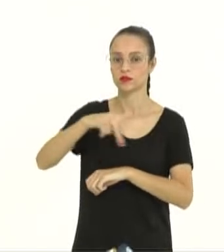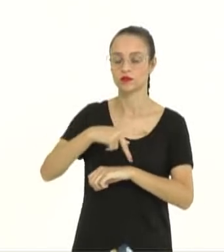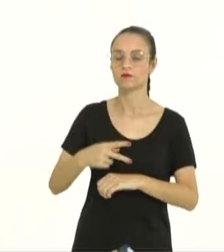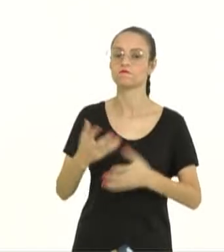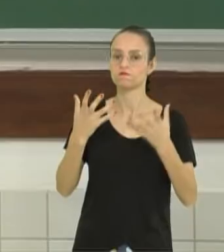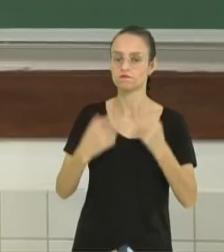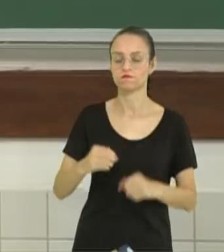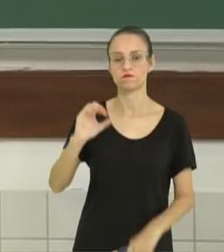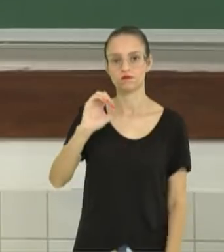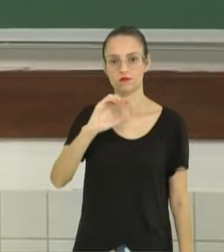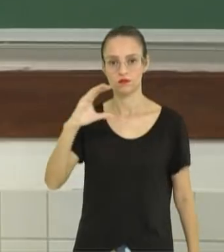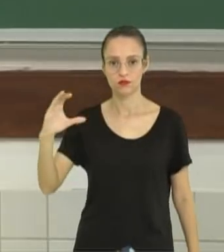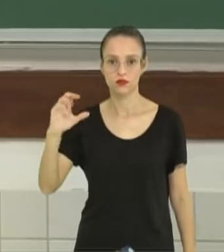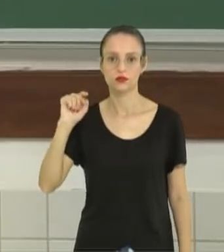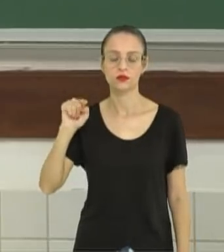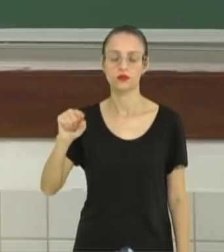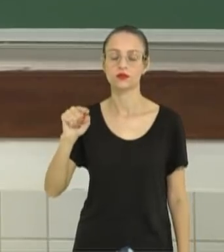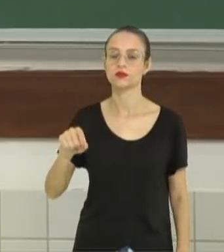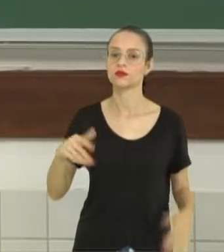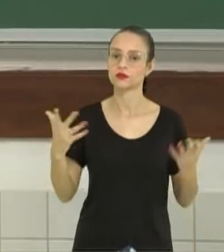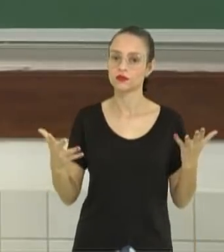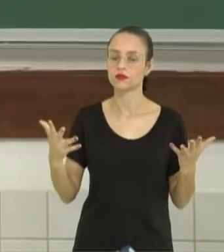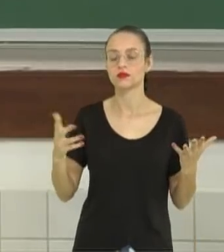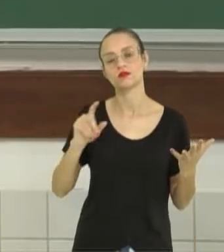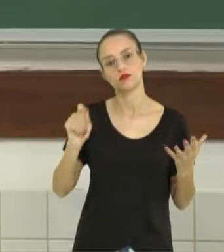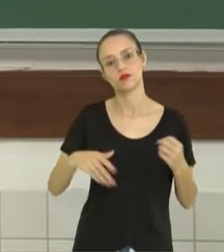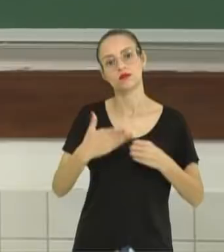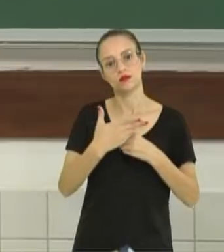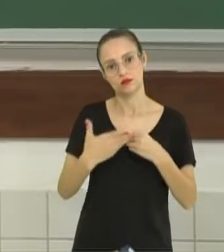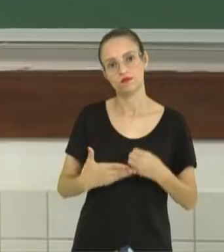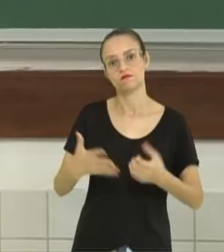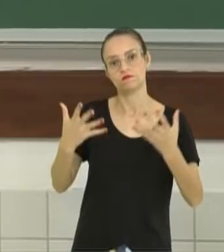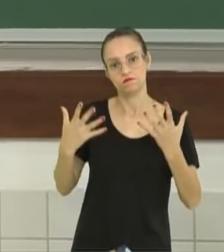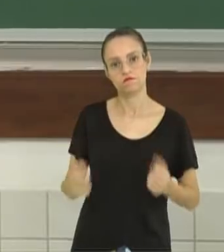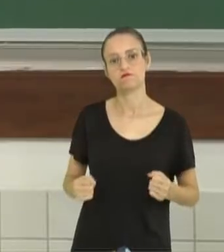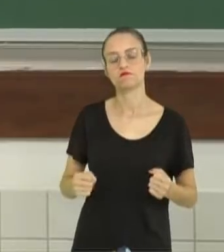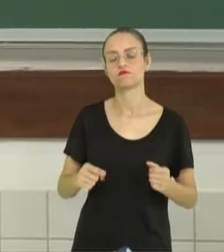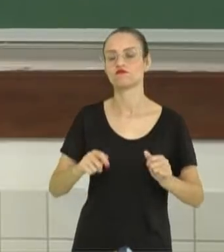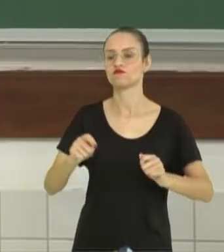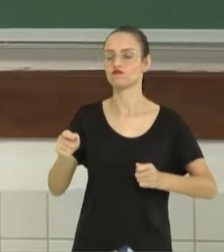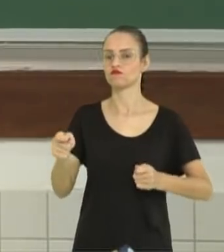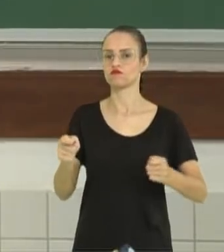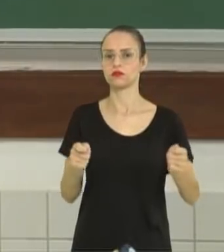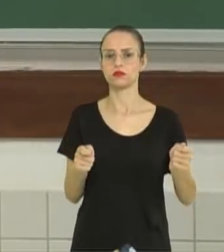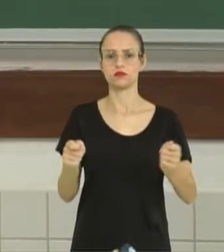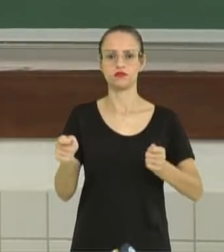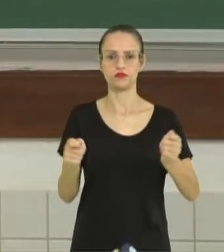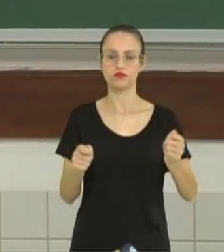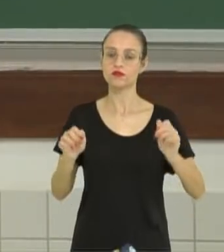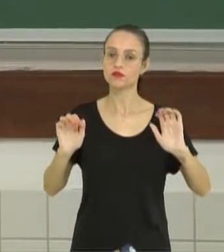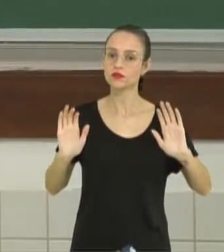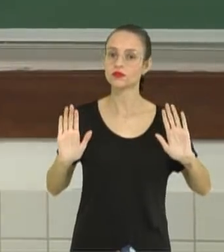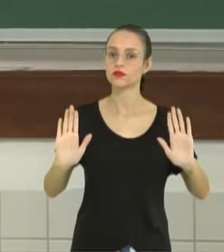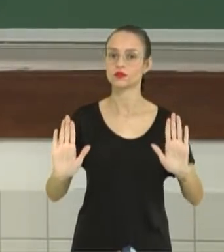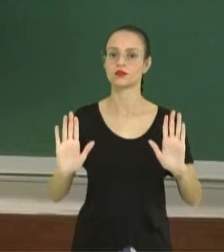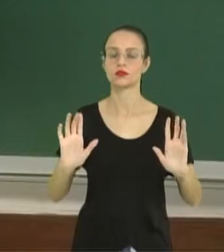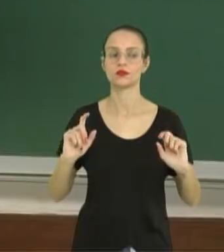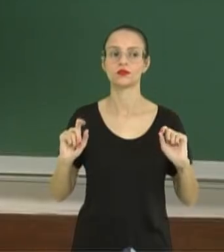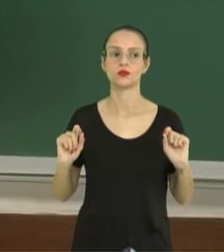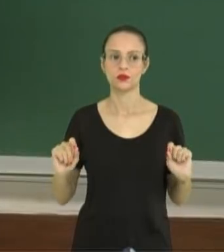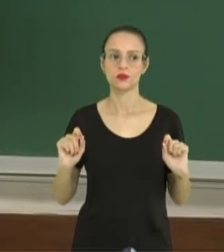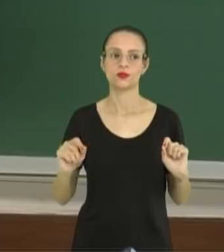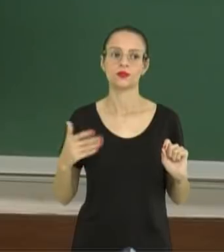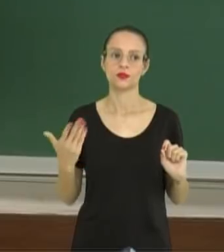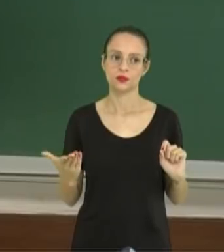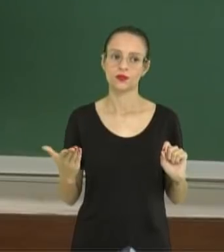29. Então foi um caso delicado, o Estado teve que assumir a regulação ali do mercado, porém, né,